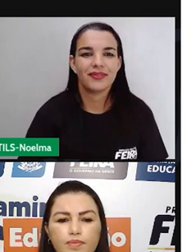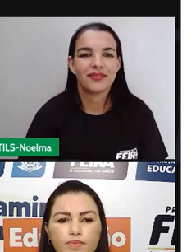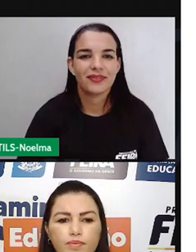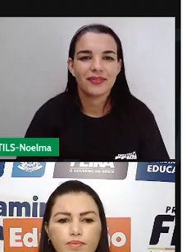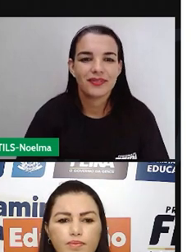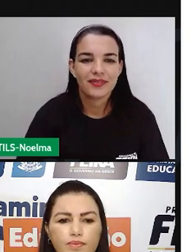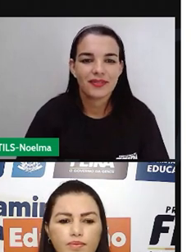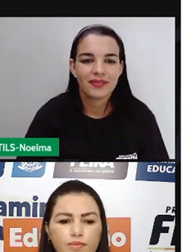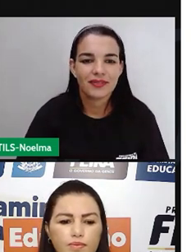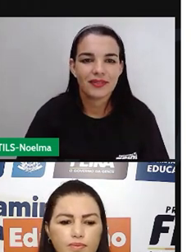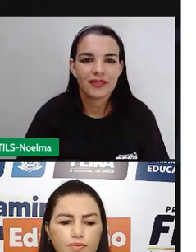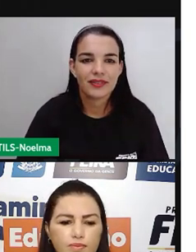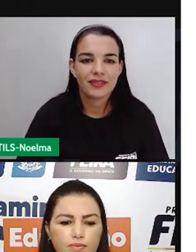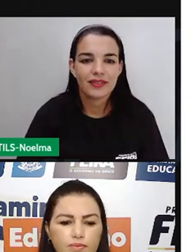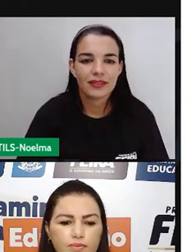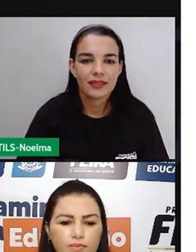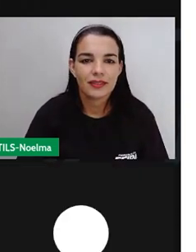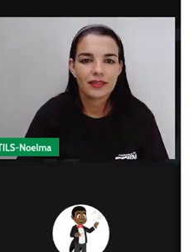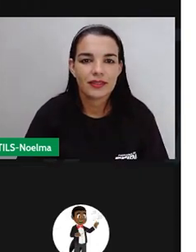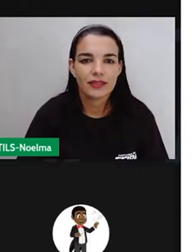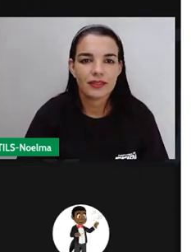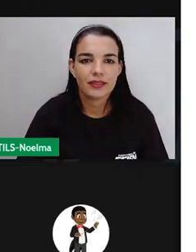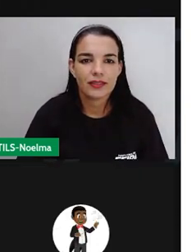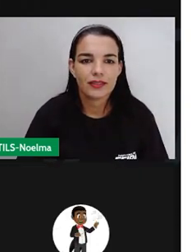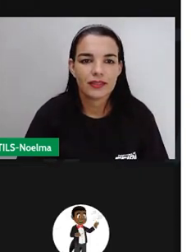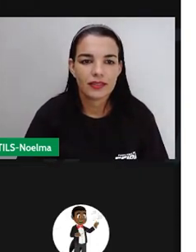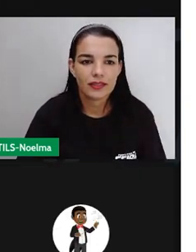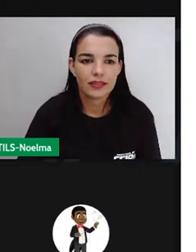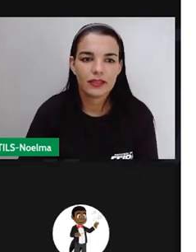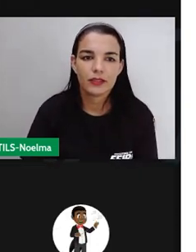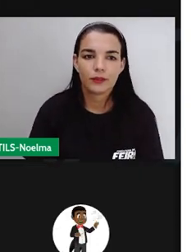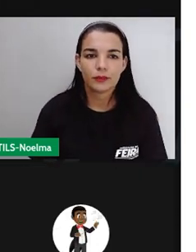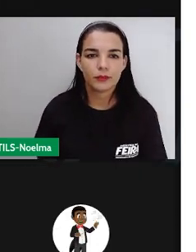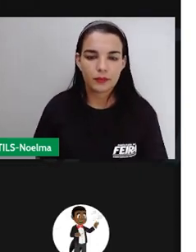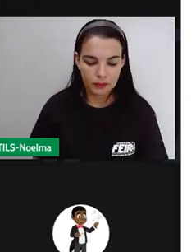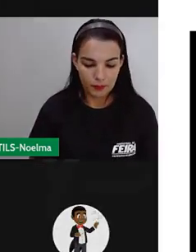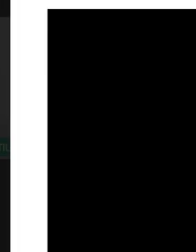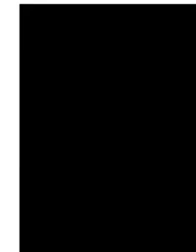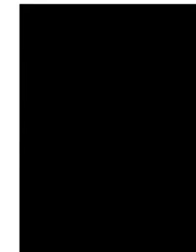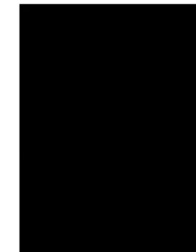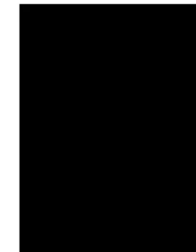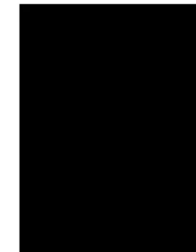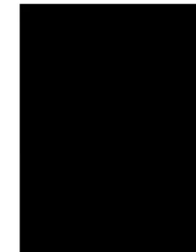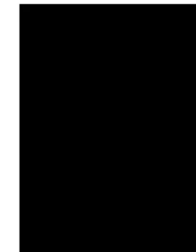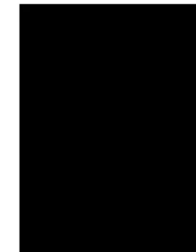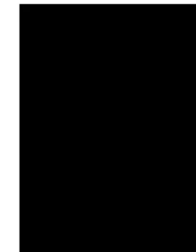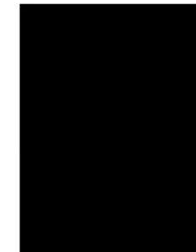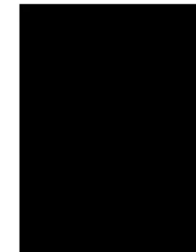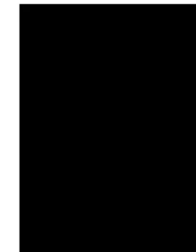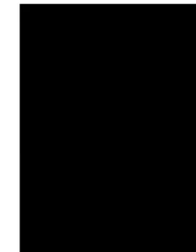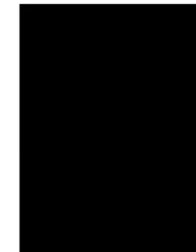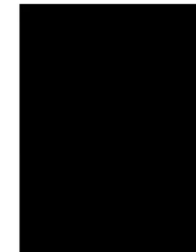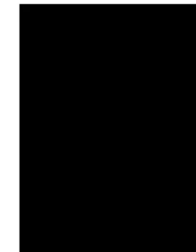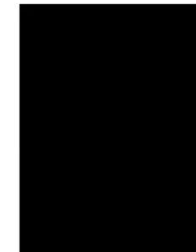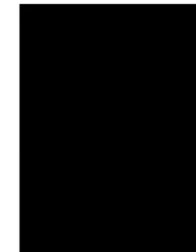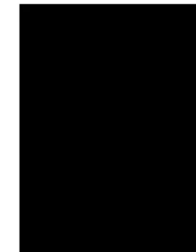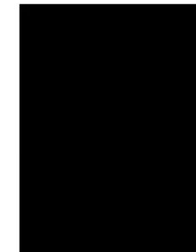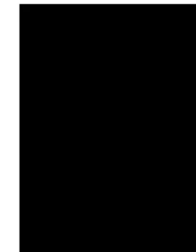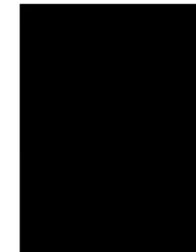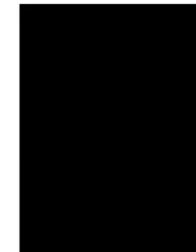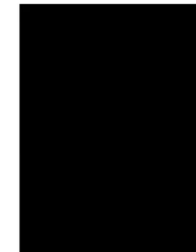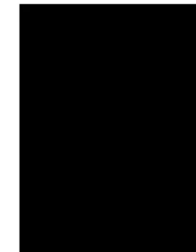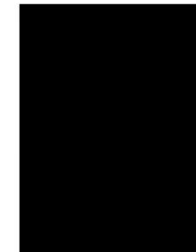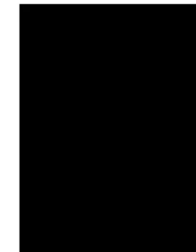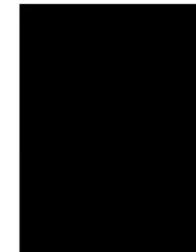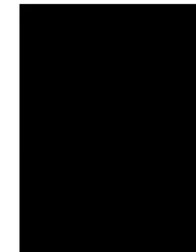Olá, meu amigo ou minha amiga, tudo bem com você? Seja muito bem-vindo ou bem-vinda a mais um vídeo da Kenacademy Brasil.